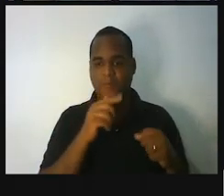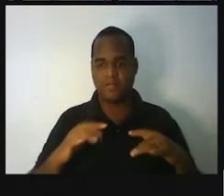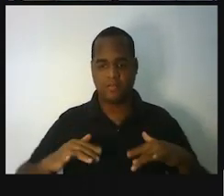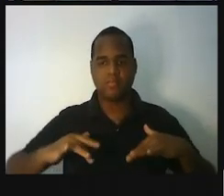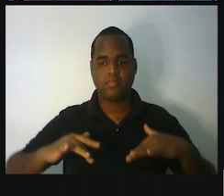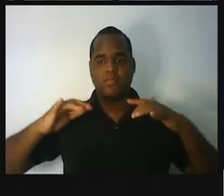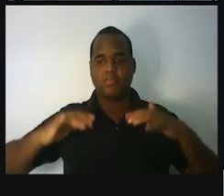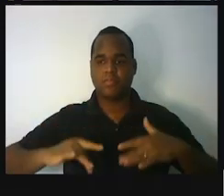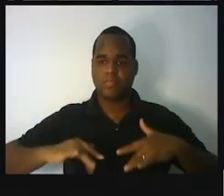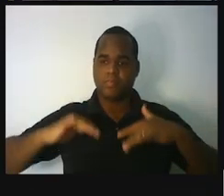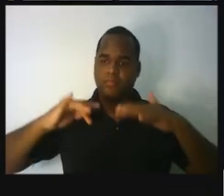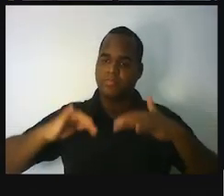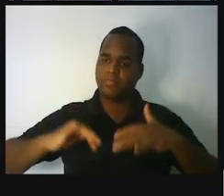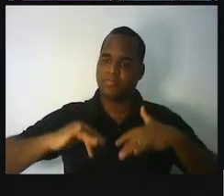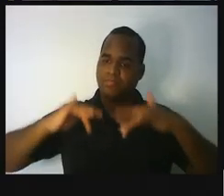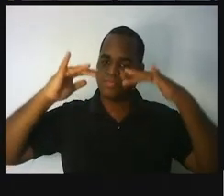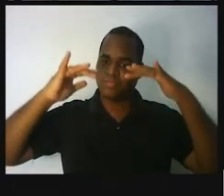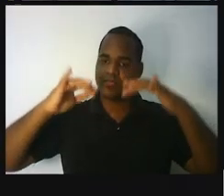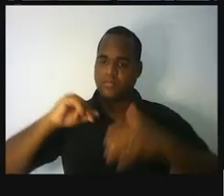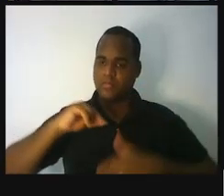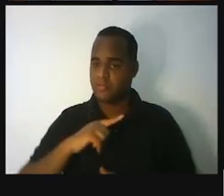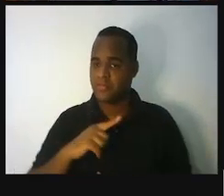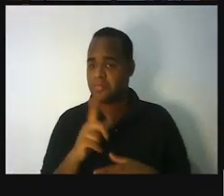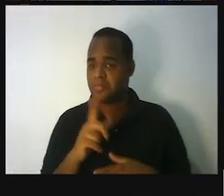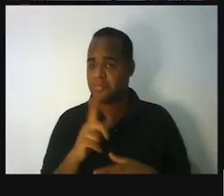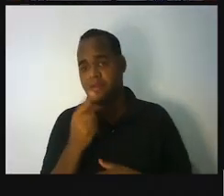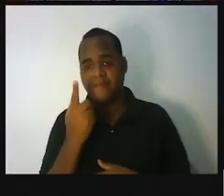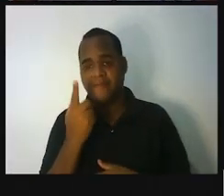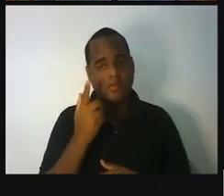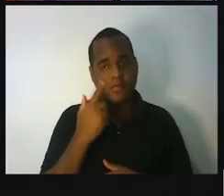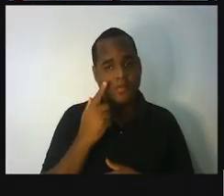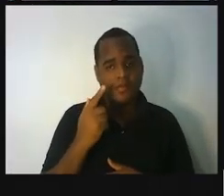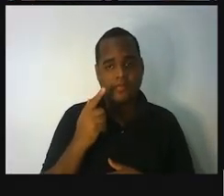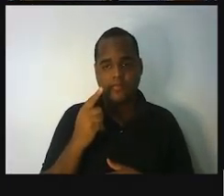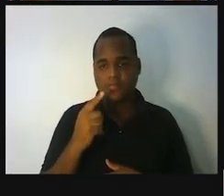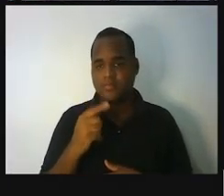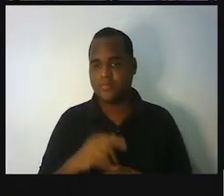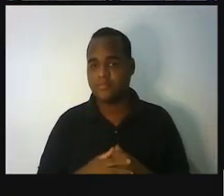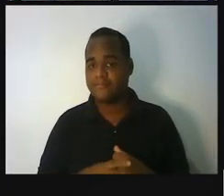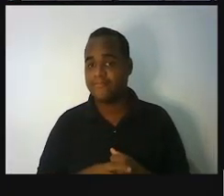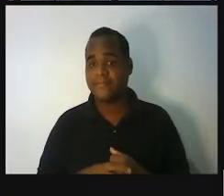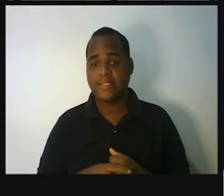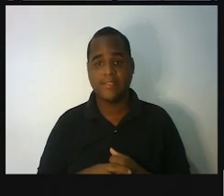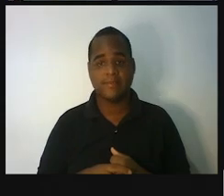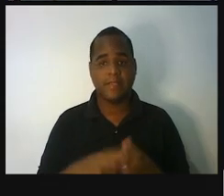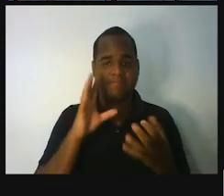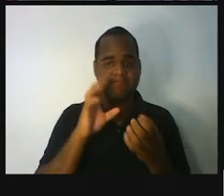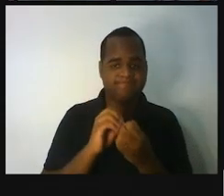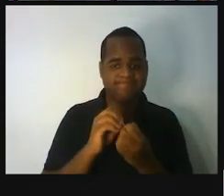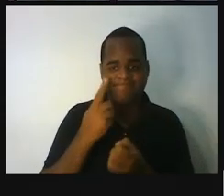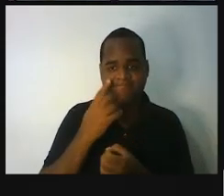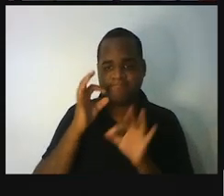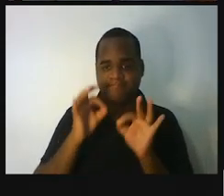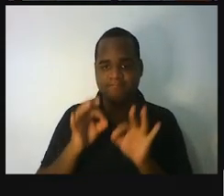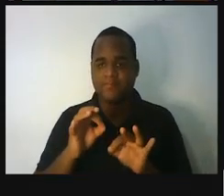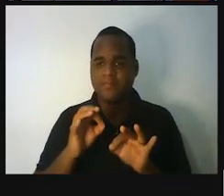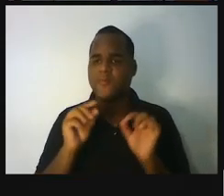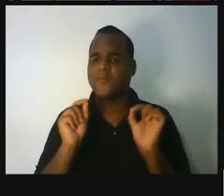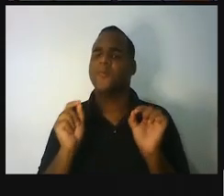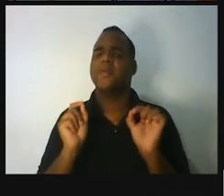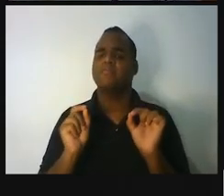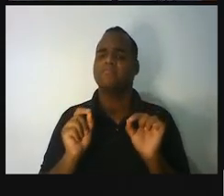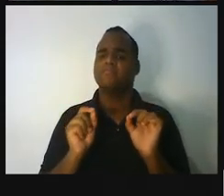volume de água no reservatório? Porque tem um negocinho aí que não está bacana. O que é que não está